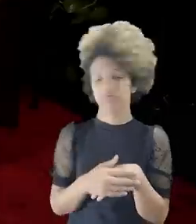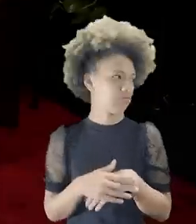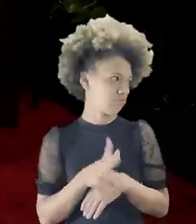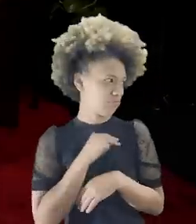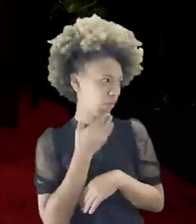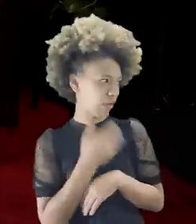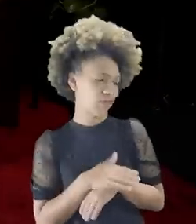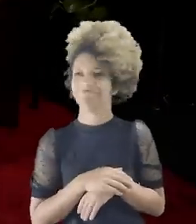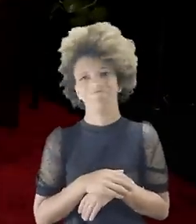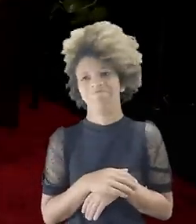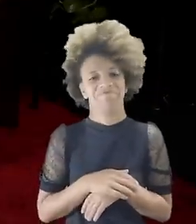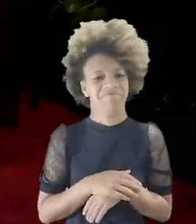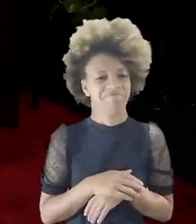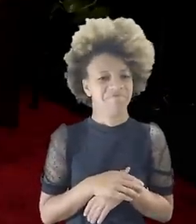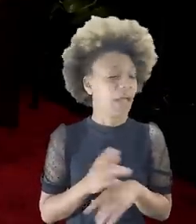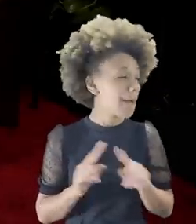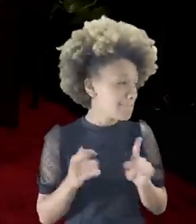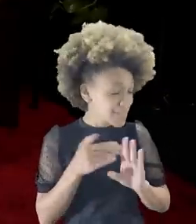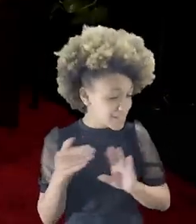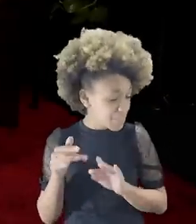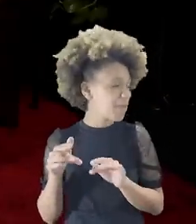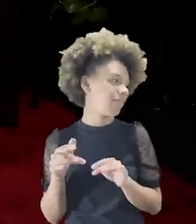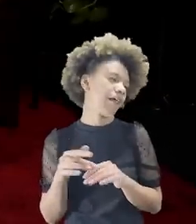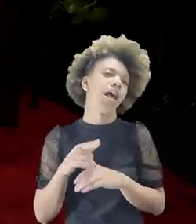cara não tem que fazer né